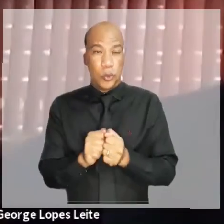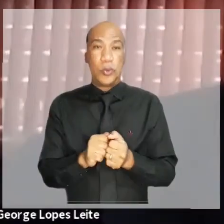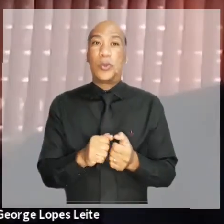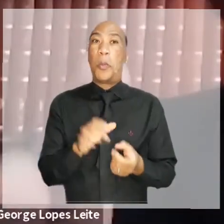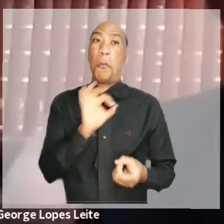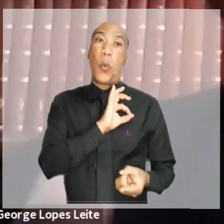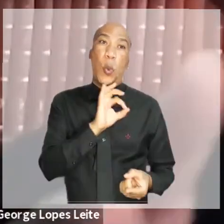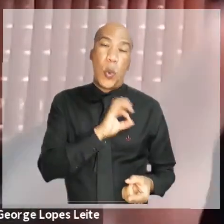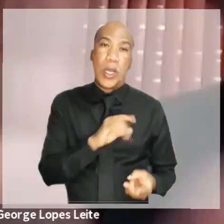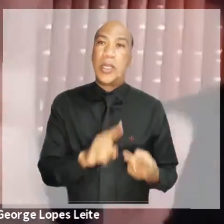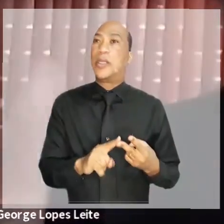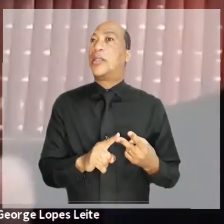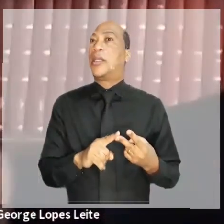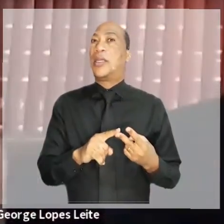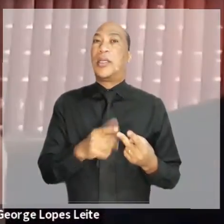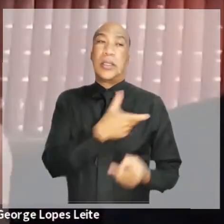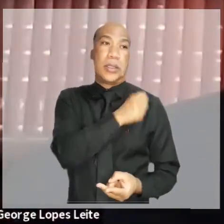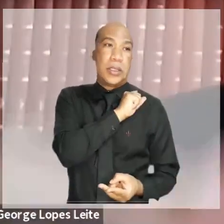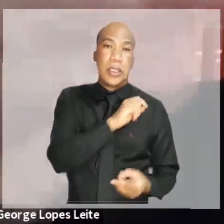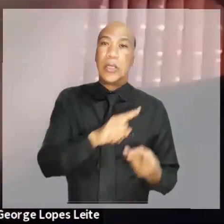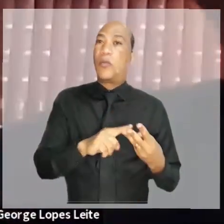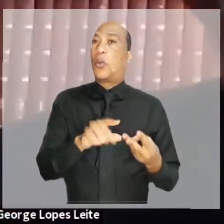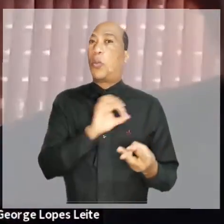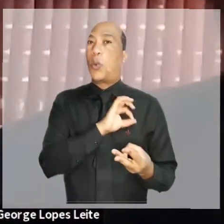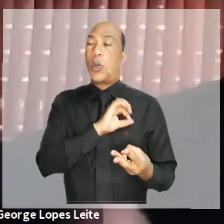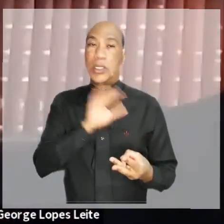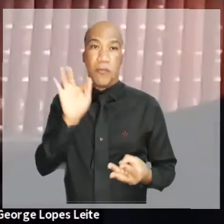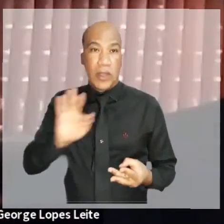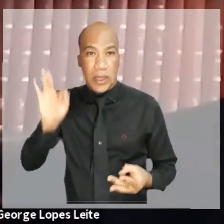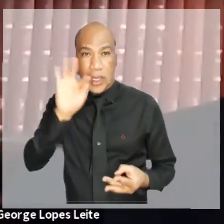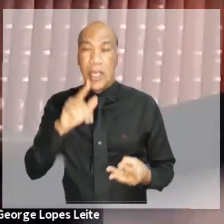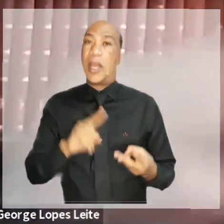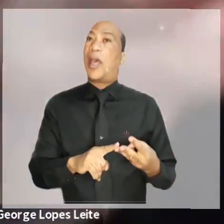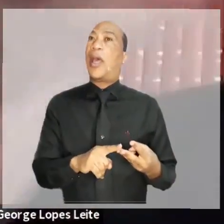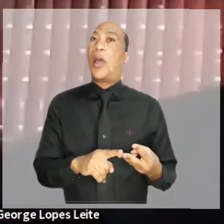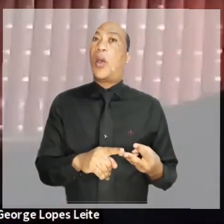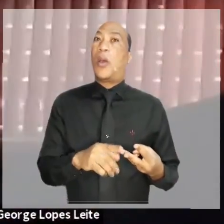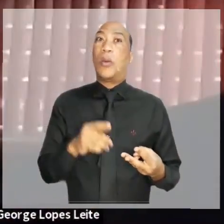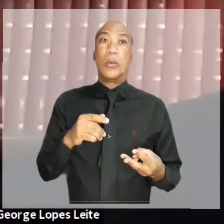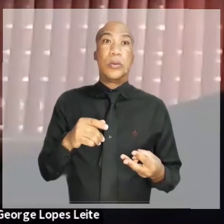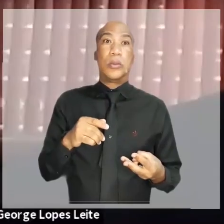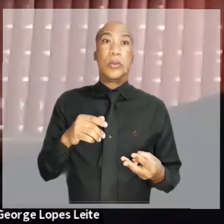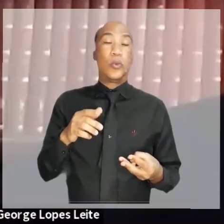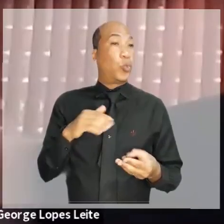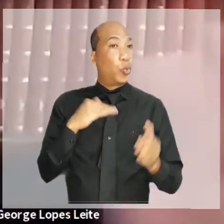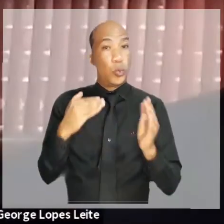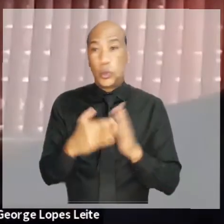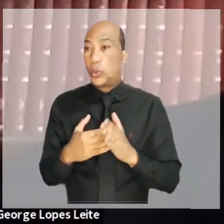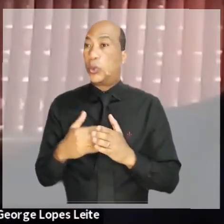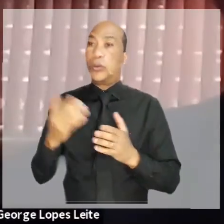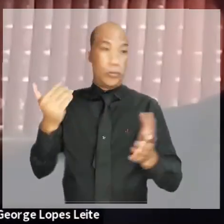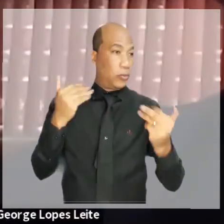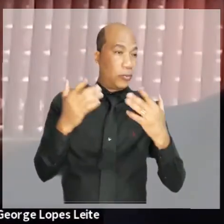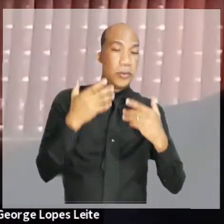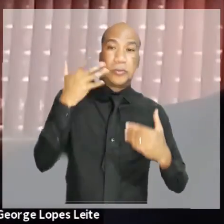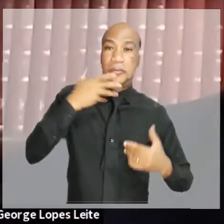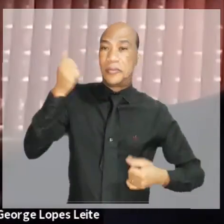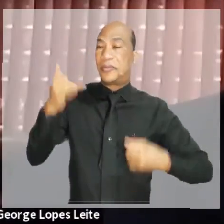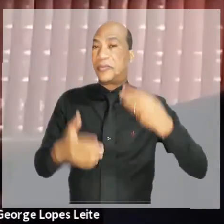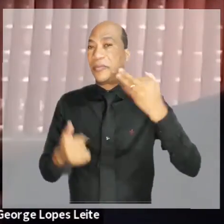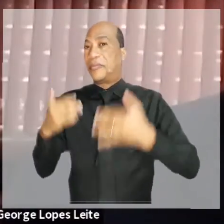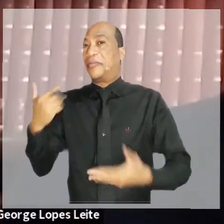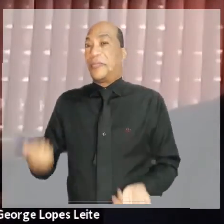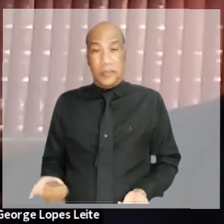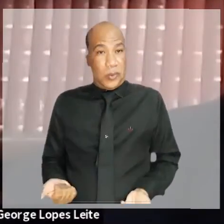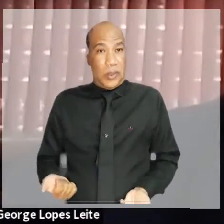justiça. E, às vezes, nos desentendemos, e isso é muito ruim para a sociedade. Então, esta é a minha última palavra. Muito obrigado a todos